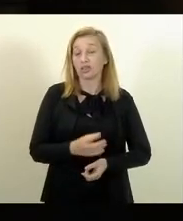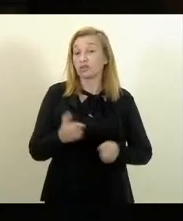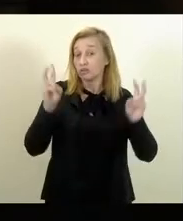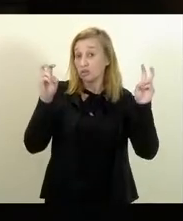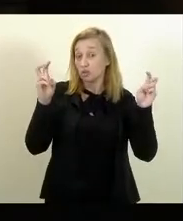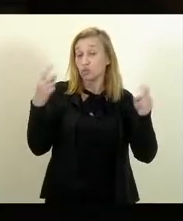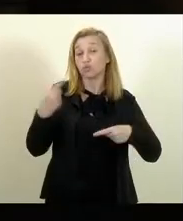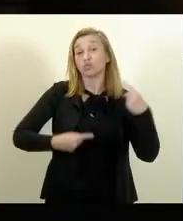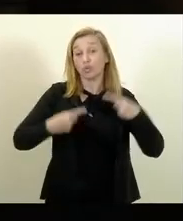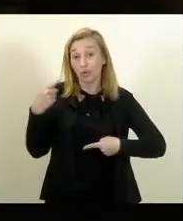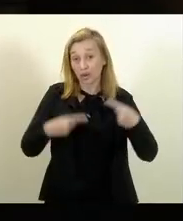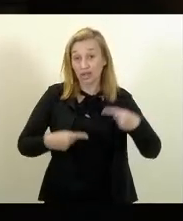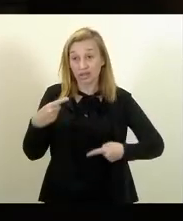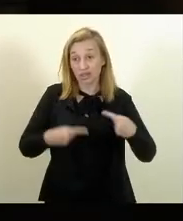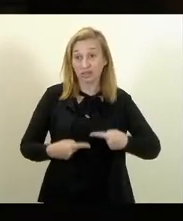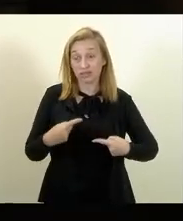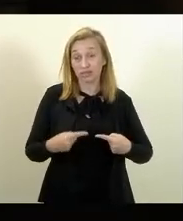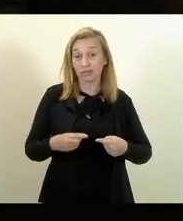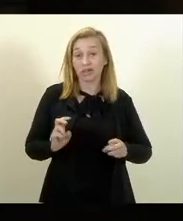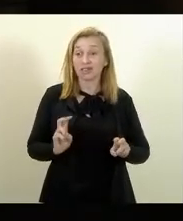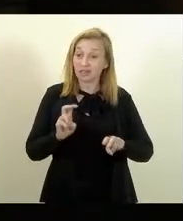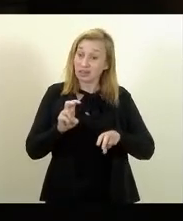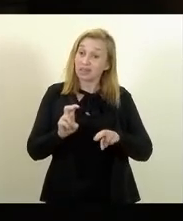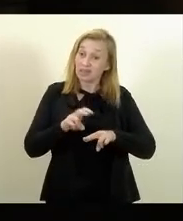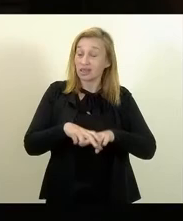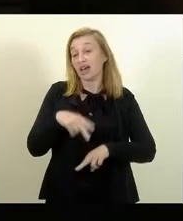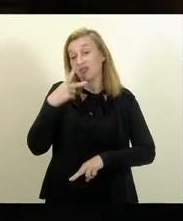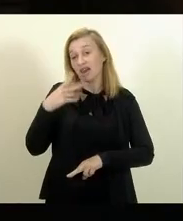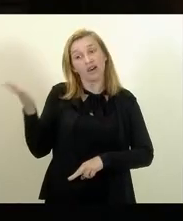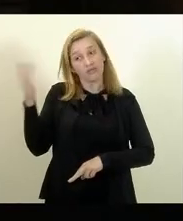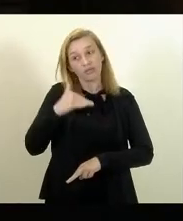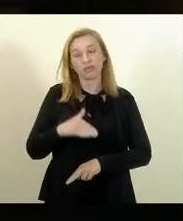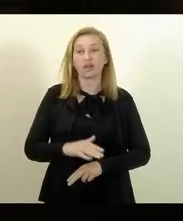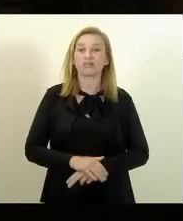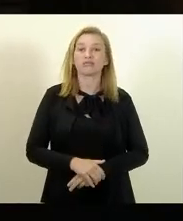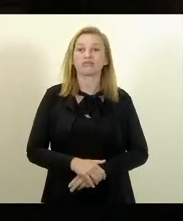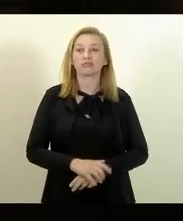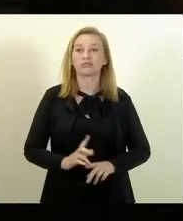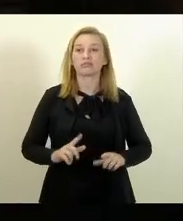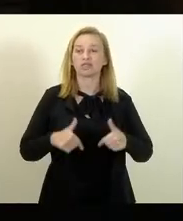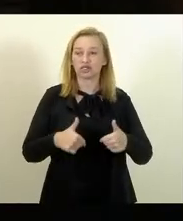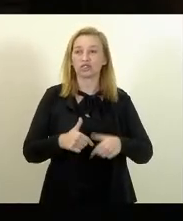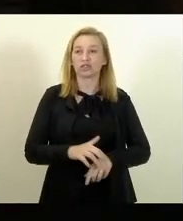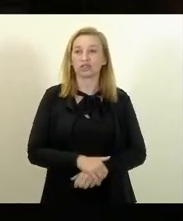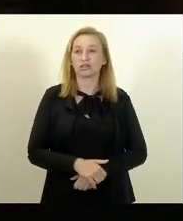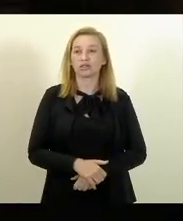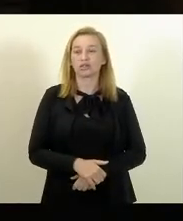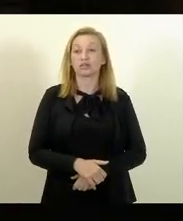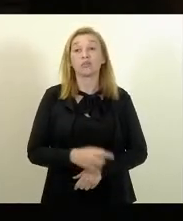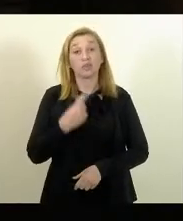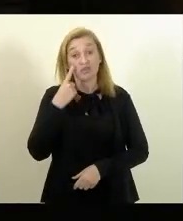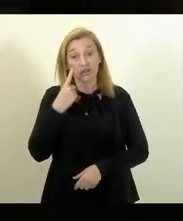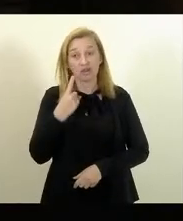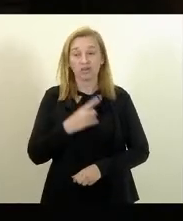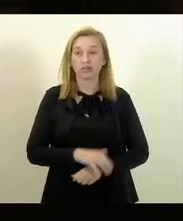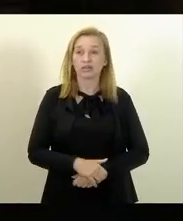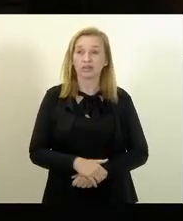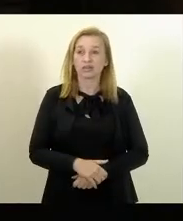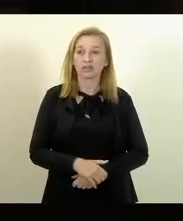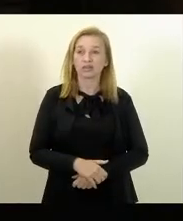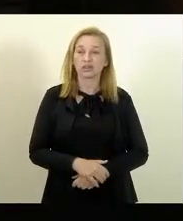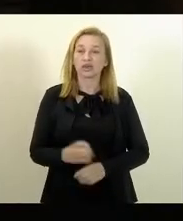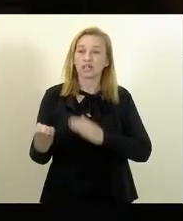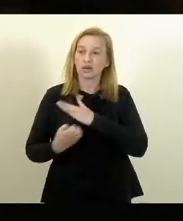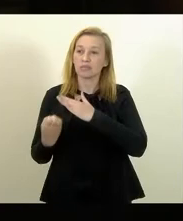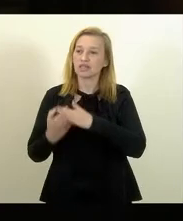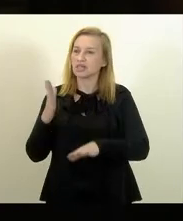políticas, exatamente para sentar na mesa e dizer, vamos dar um basta. Para se ter noção, uma das empresas